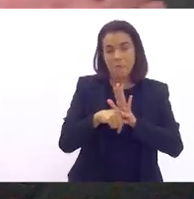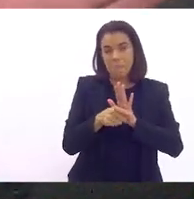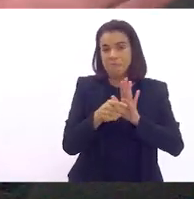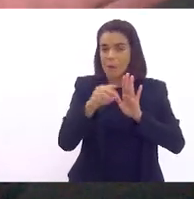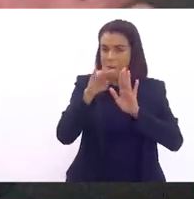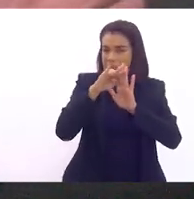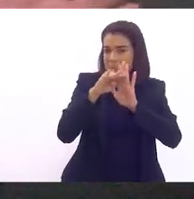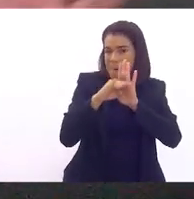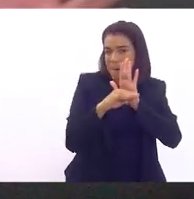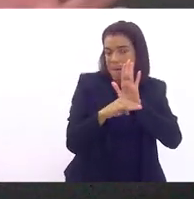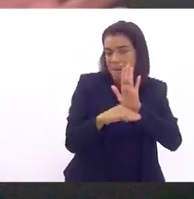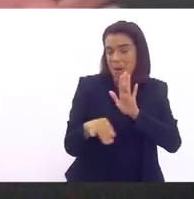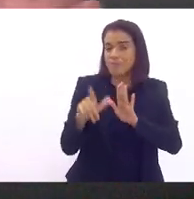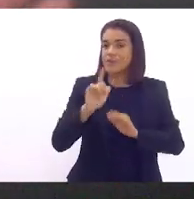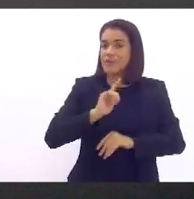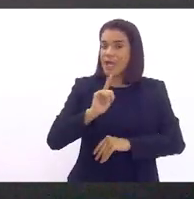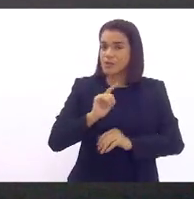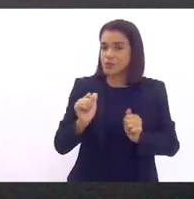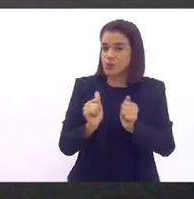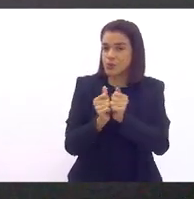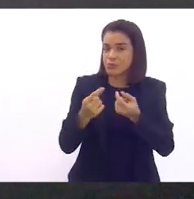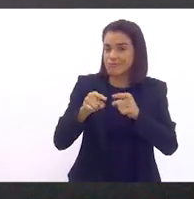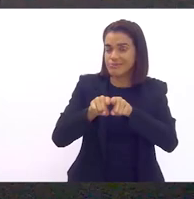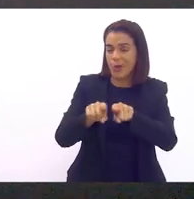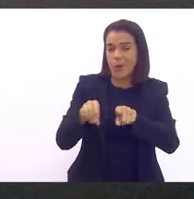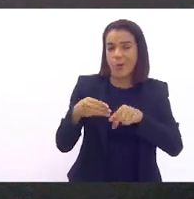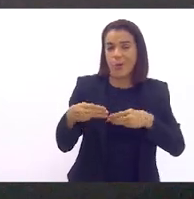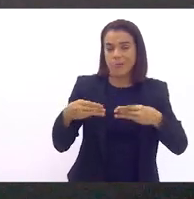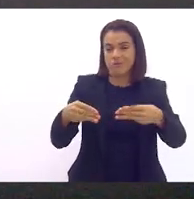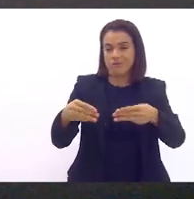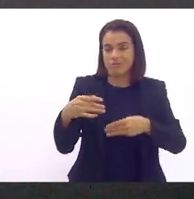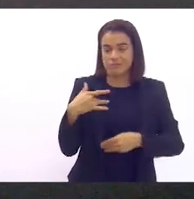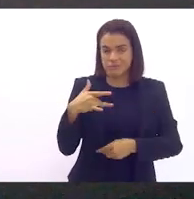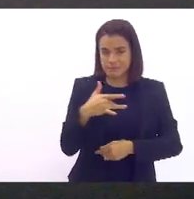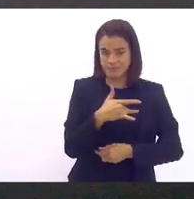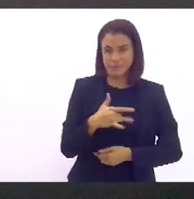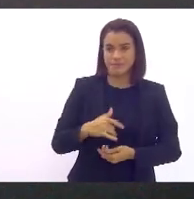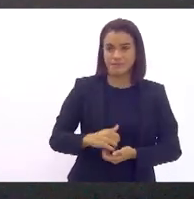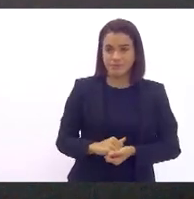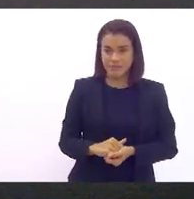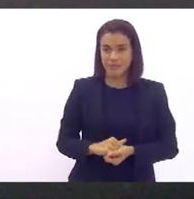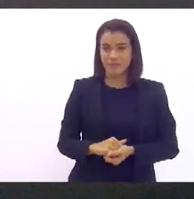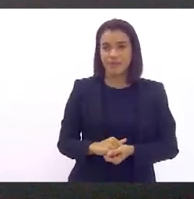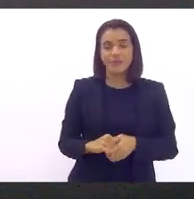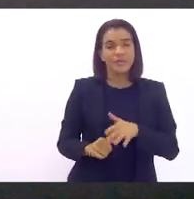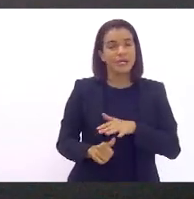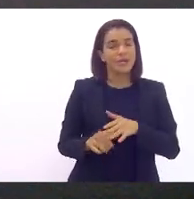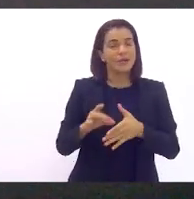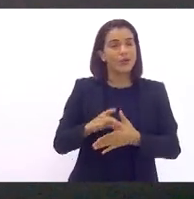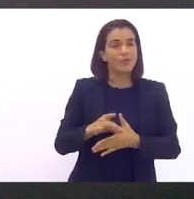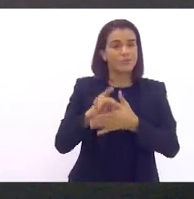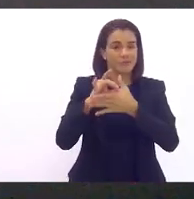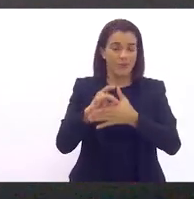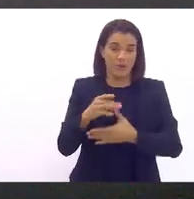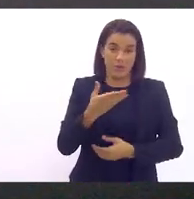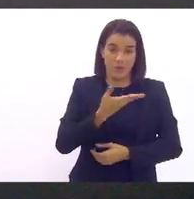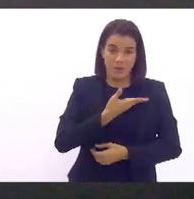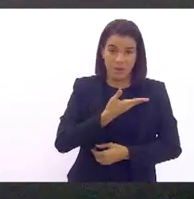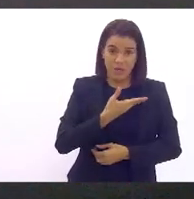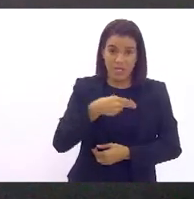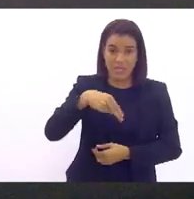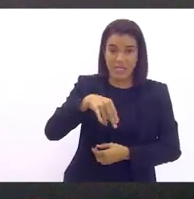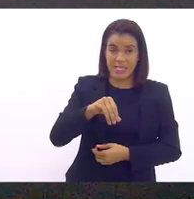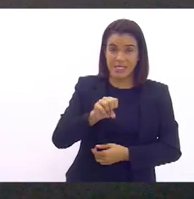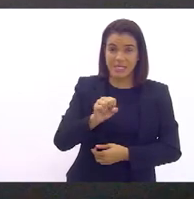linha com a equipe do Ministério de Saúde né comandado Para nossa querida ania que